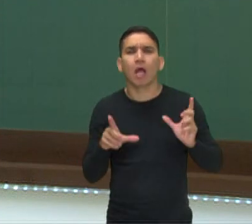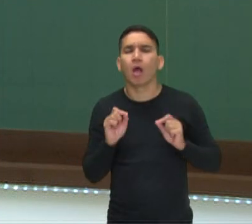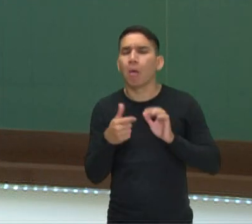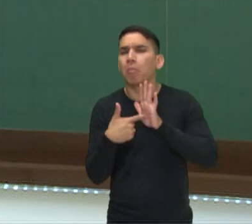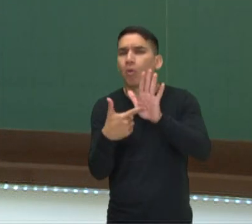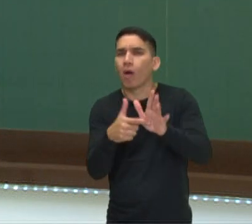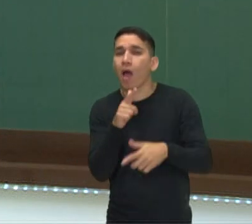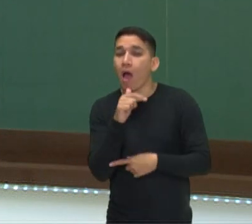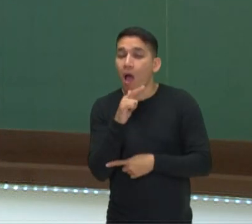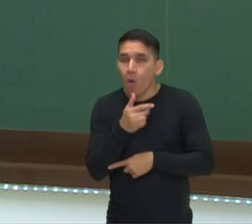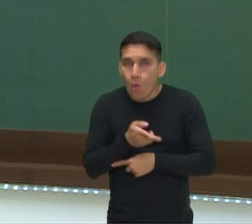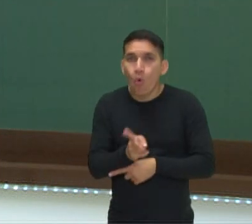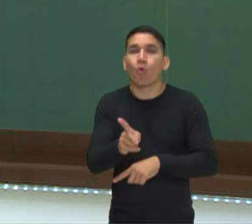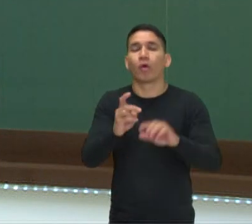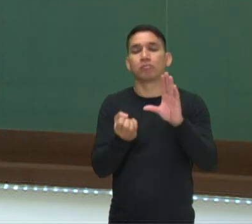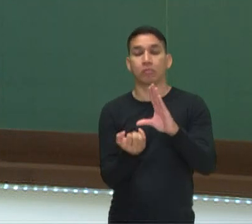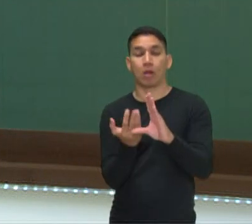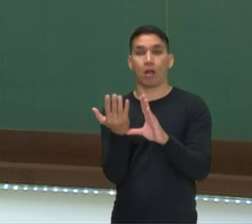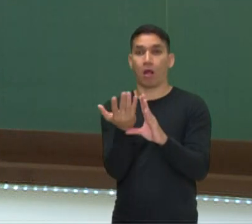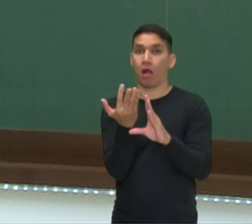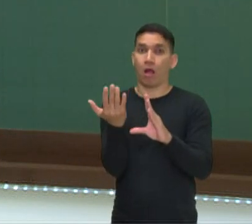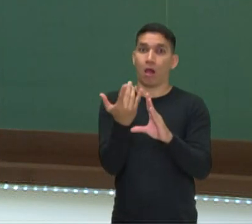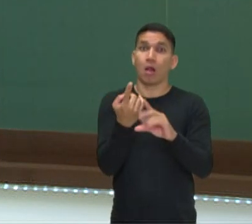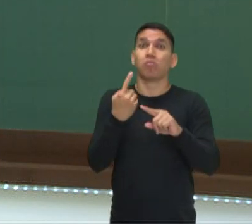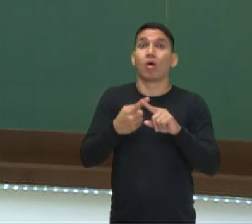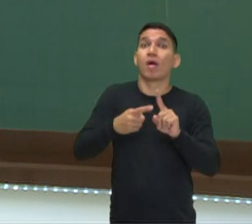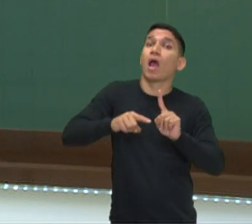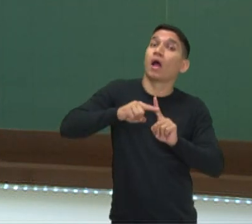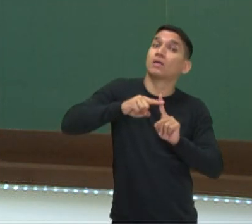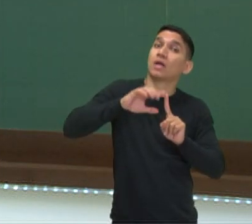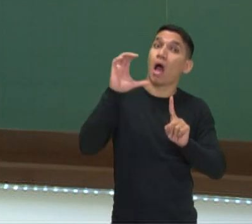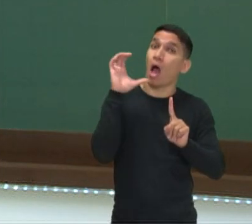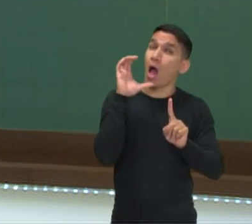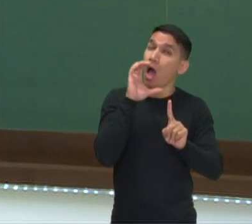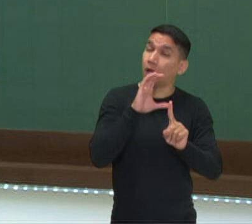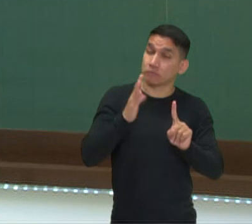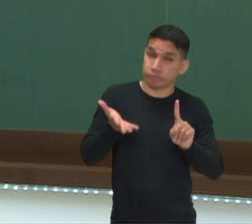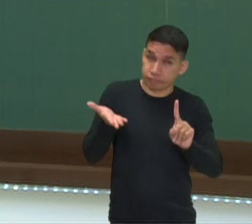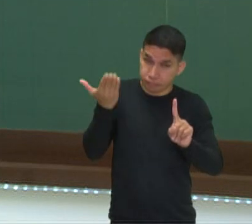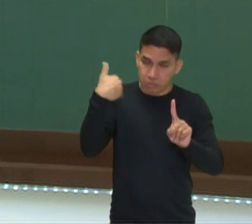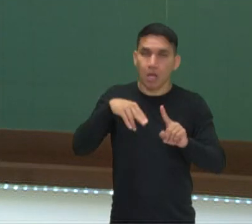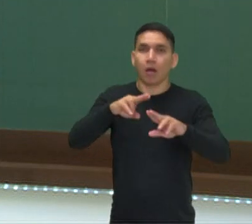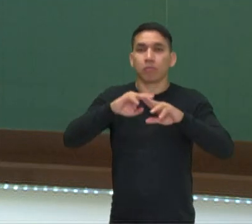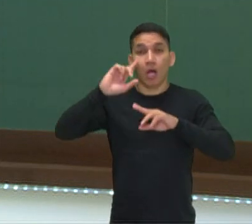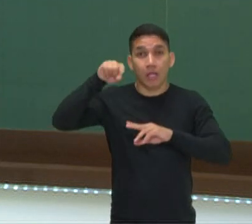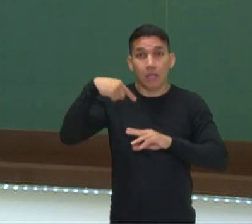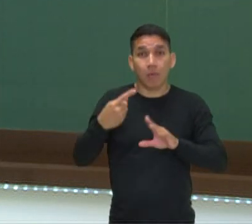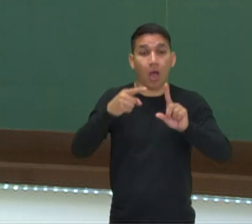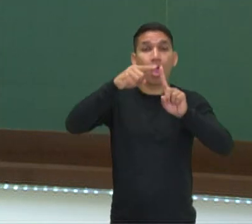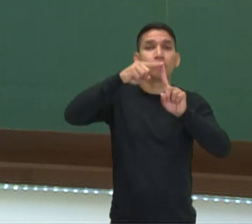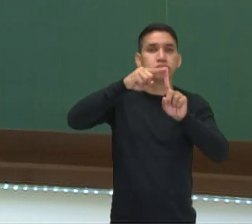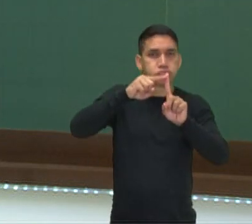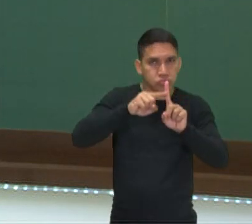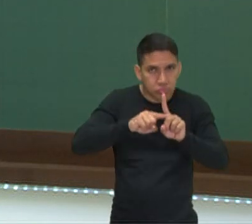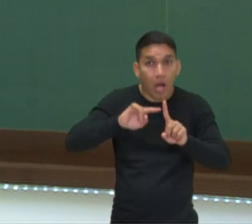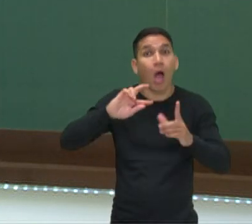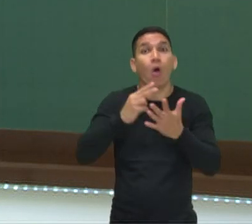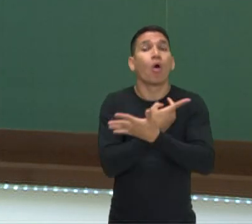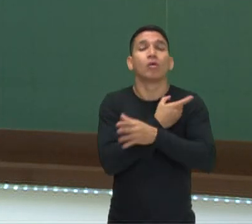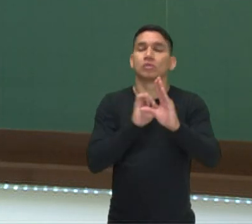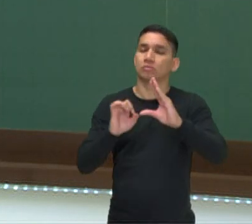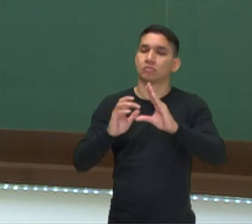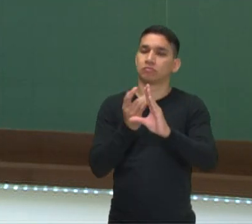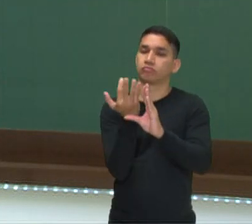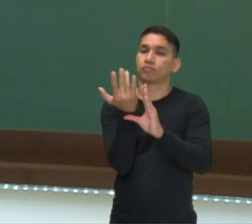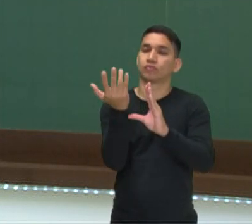de vapor e só quando os planetas começaram a resfriar é que ela se trouxe então no formato líquido. No nosso planeta, por